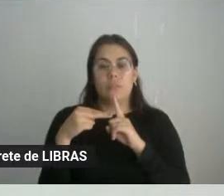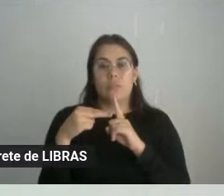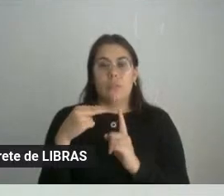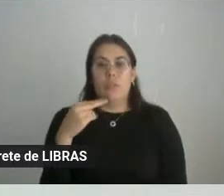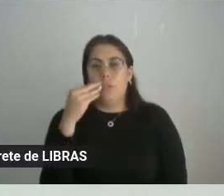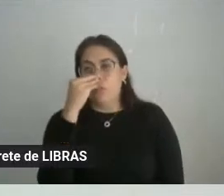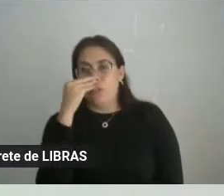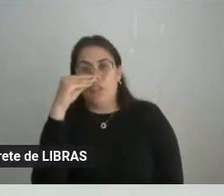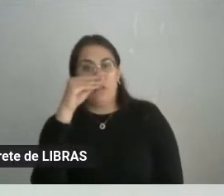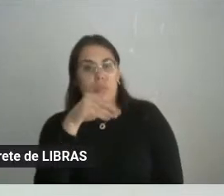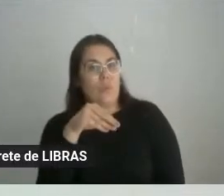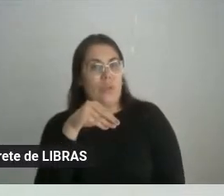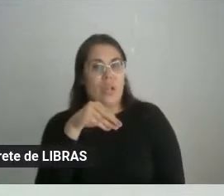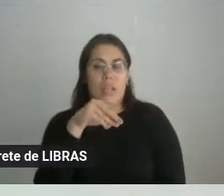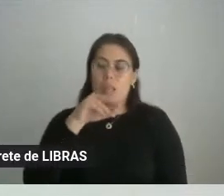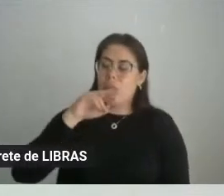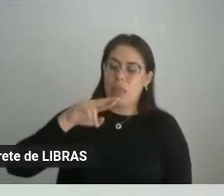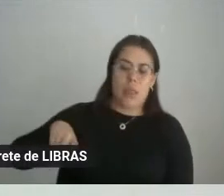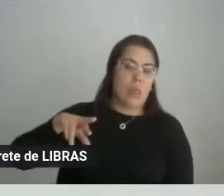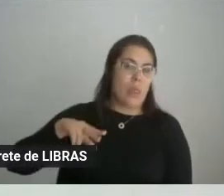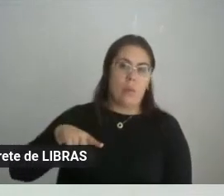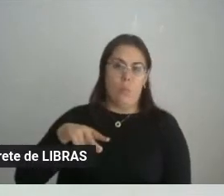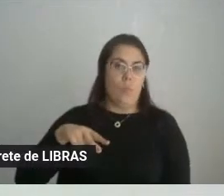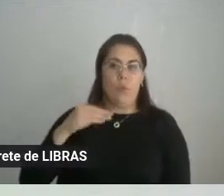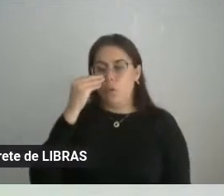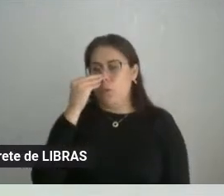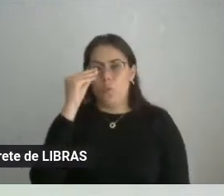uma opção. Ignorar não é uma opção.